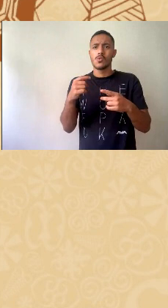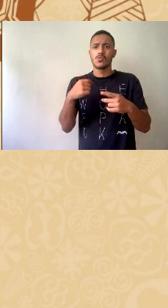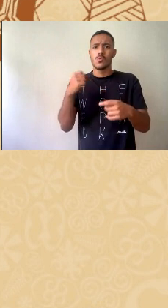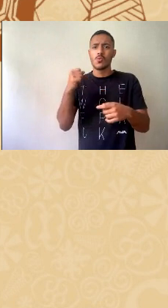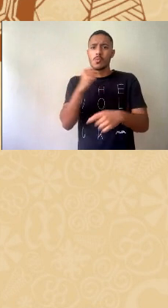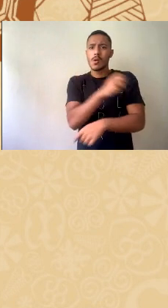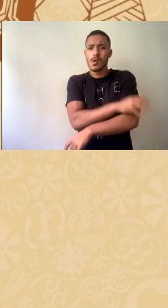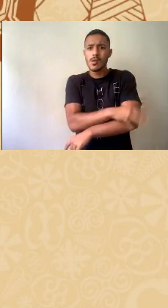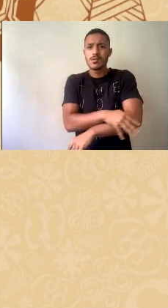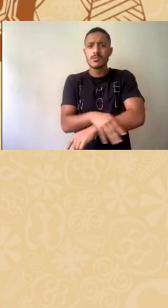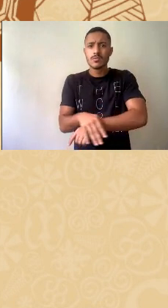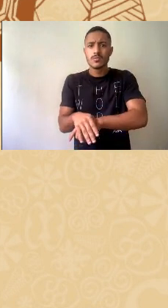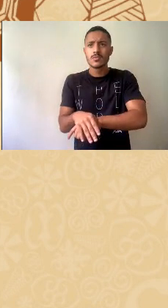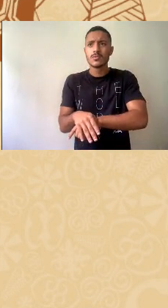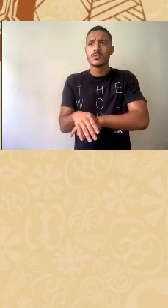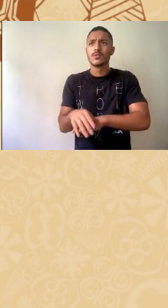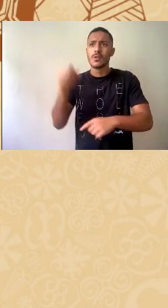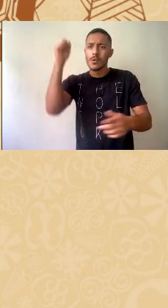constatação